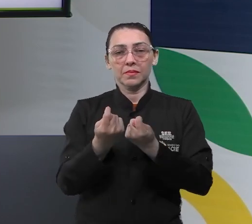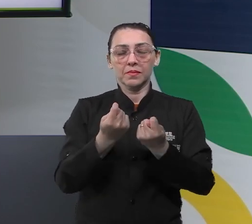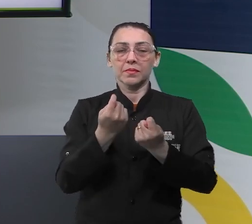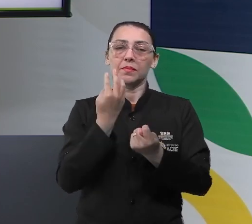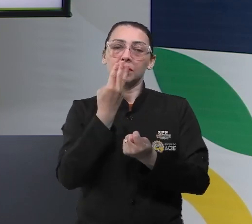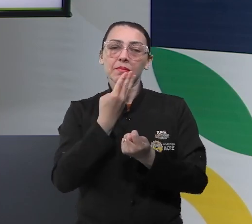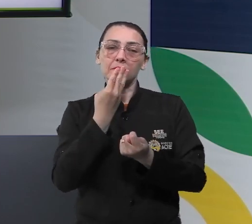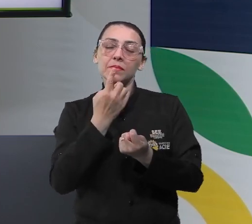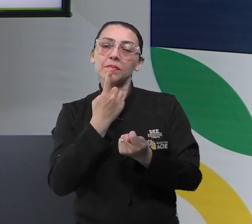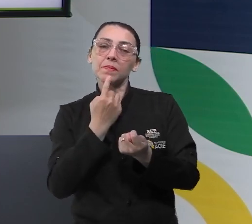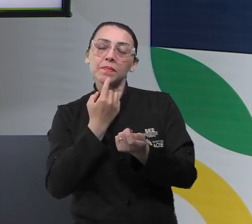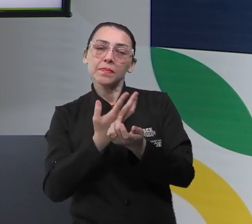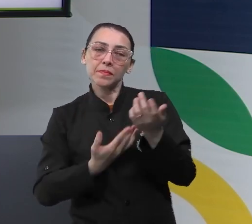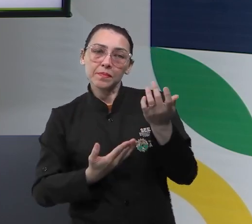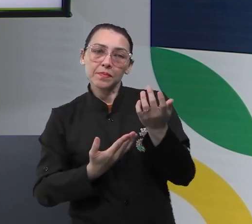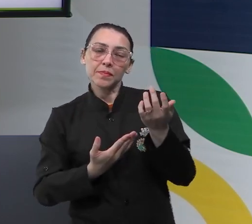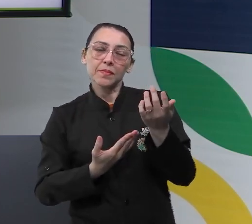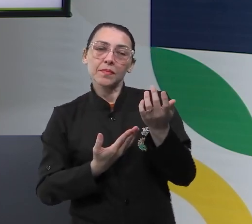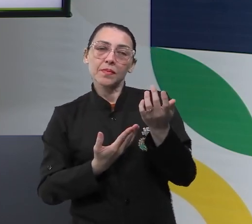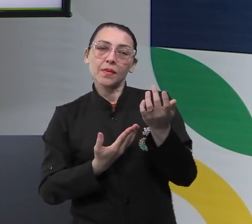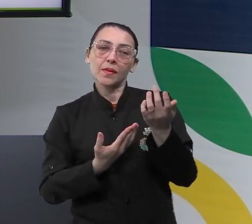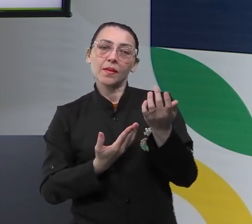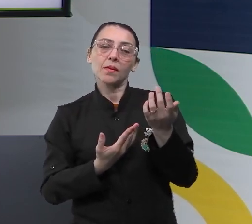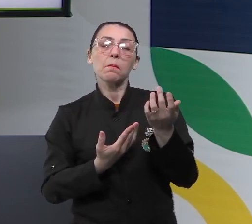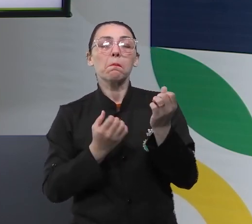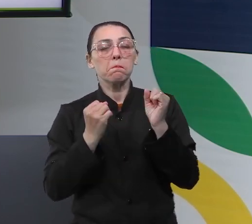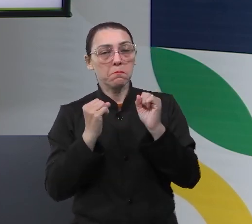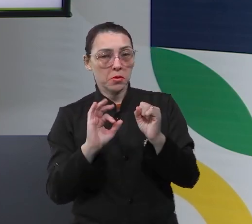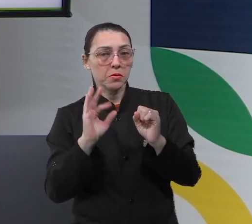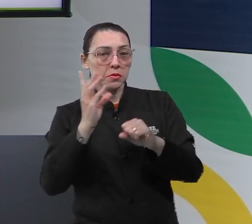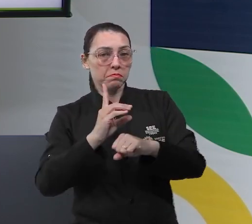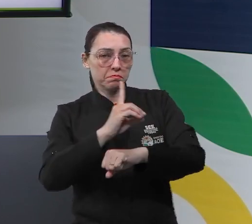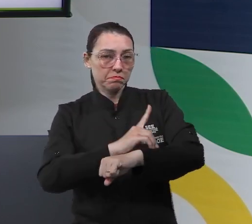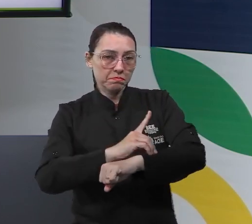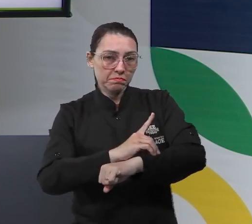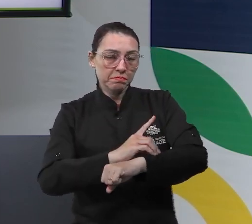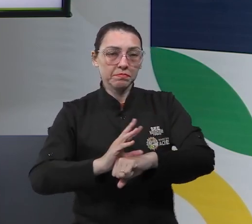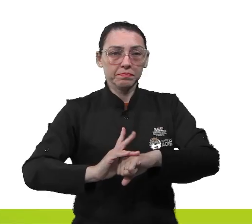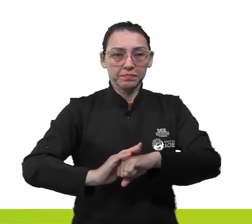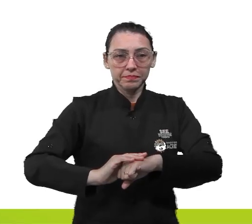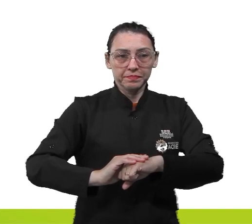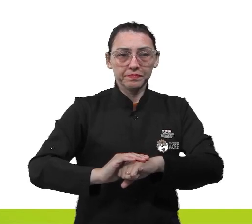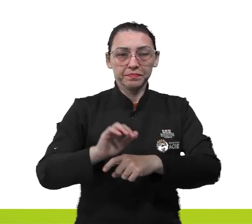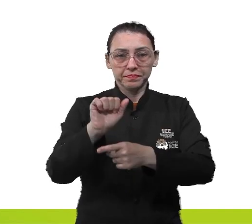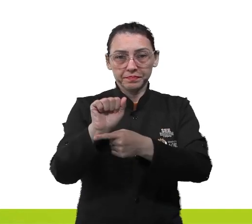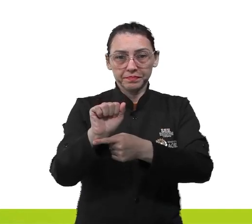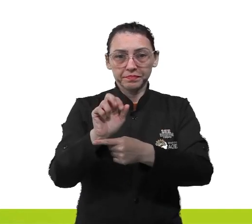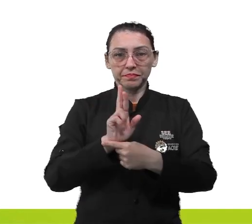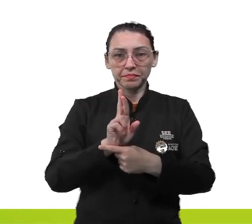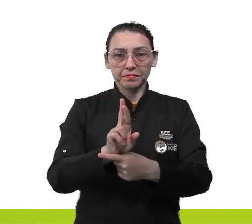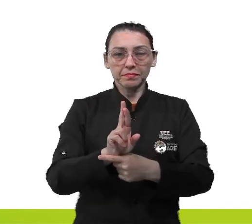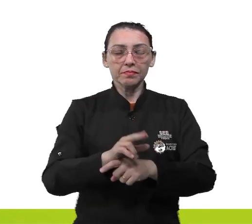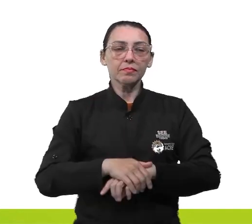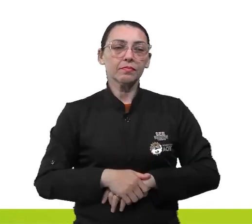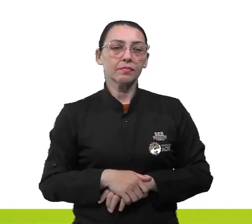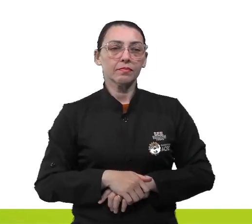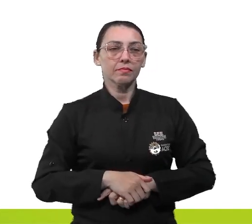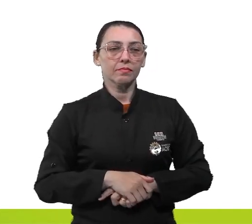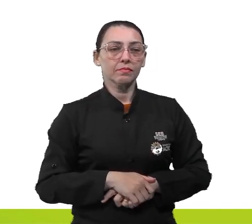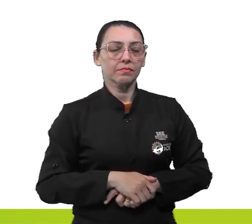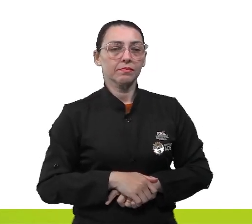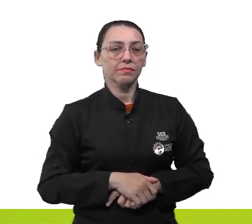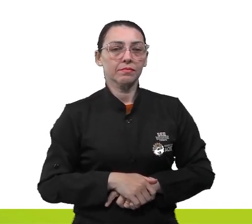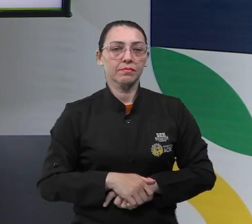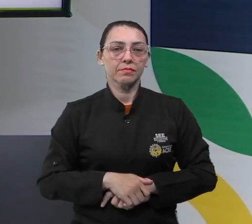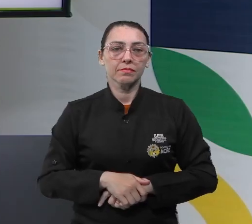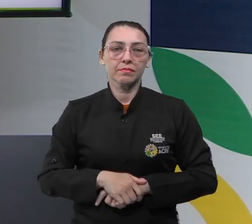no sangue. E quando ele está em mau funcionamento, pode ocasionar a diabetes. Então, nosso gabarito é a alternativa A, tá,